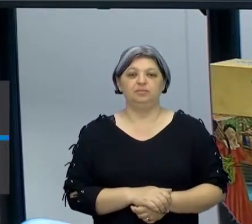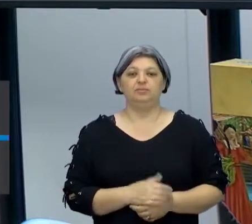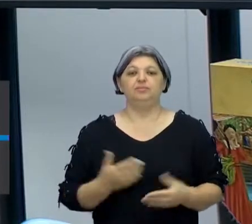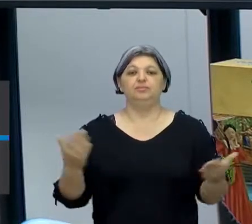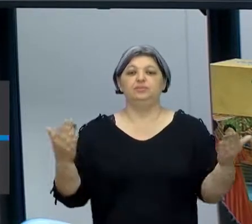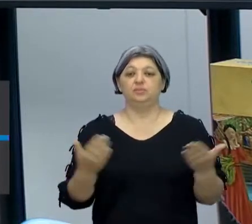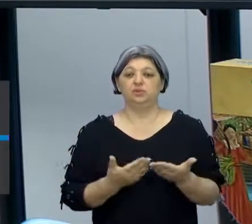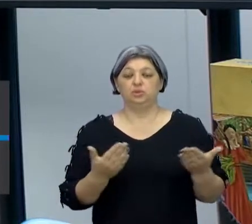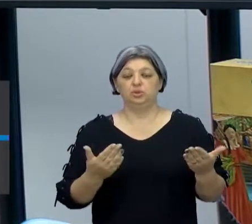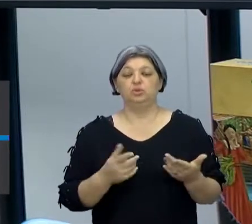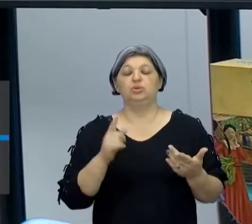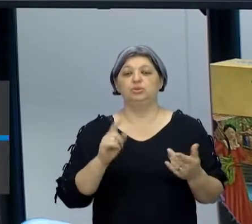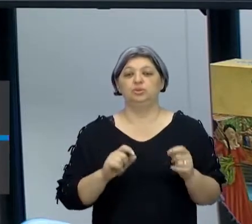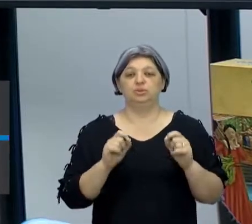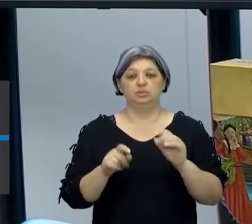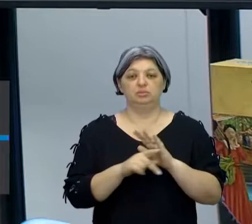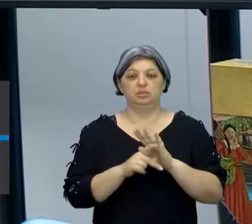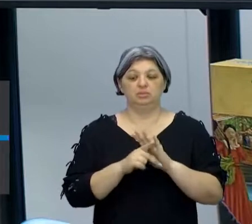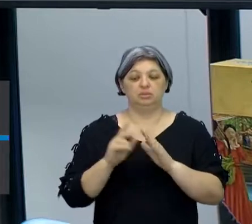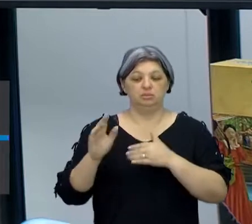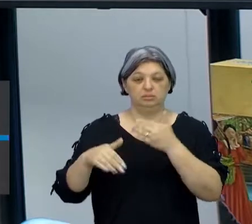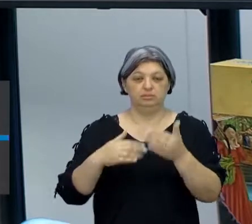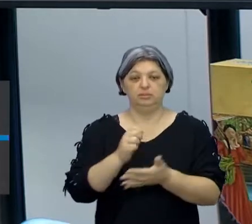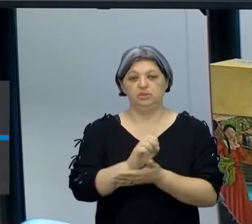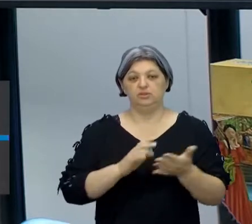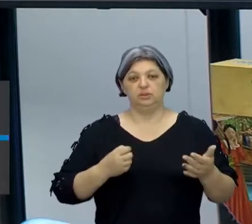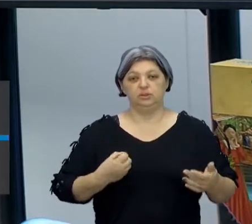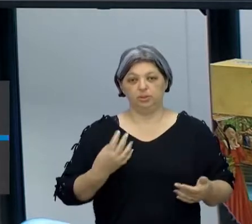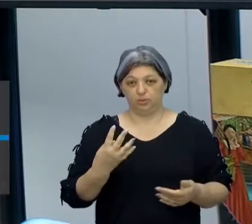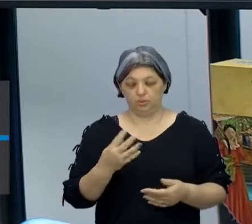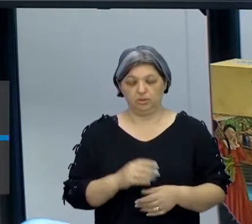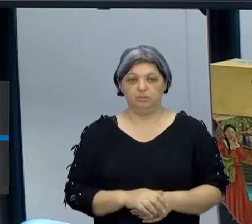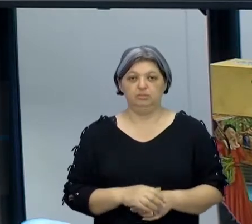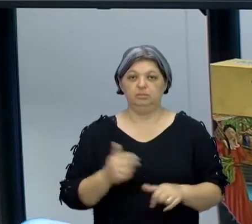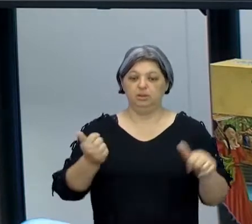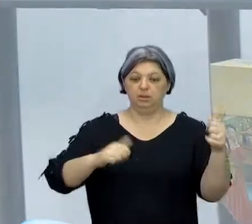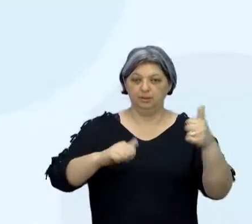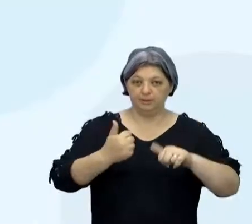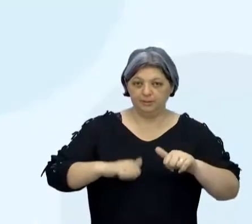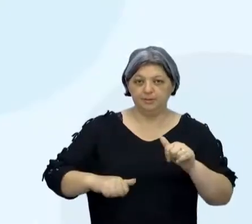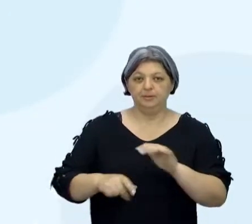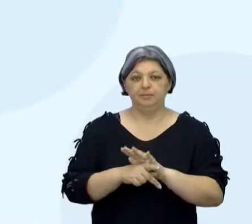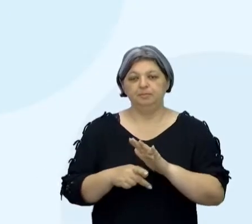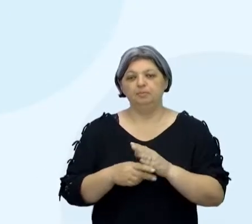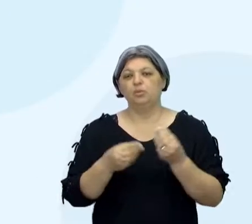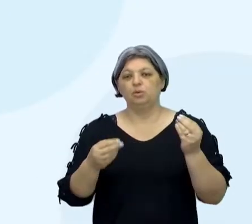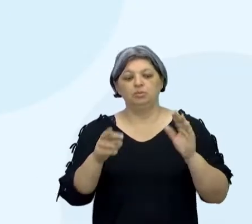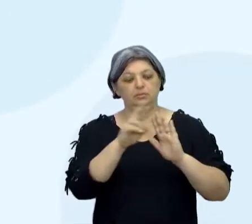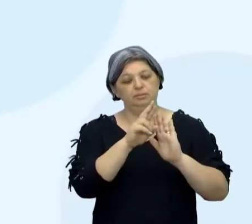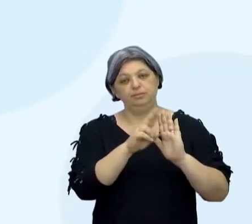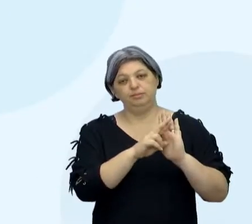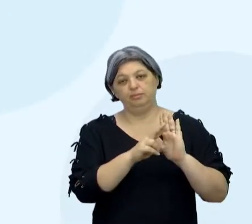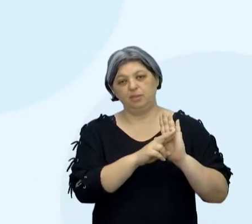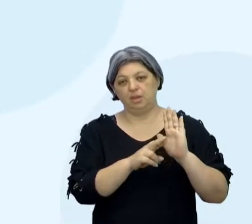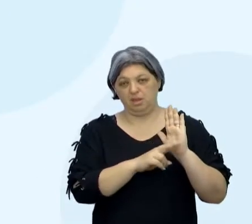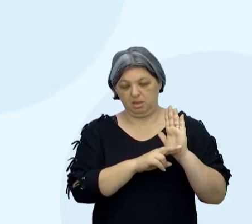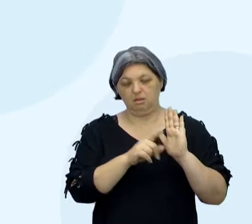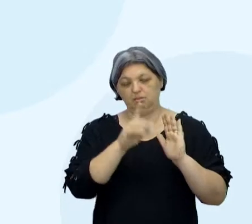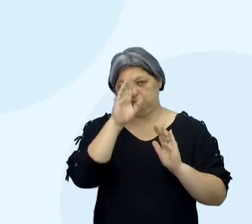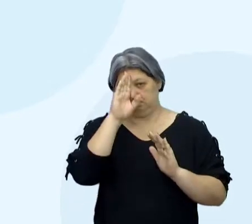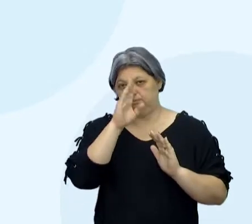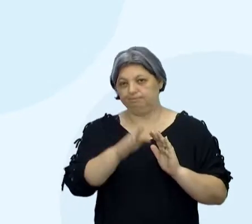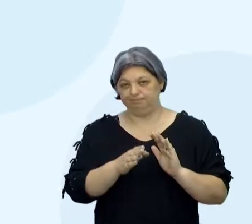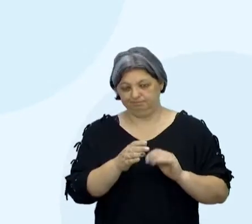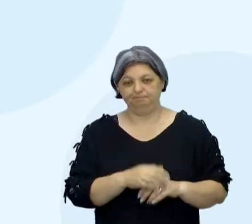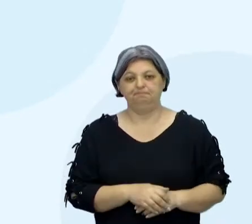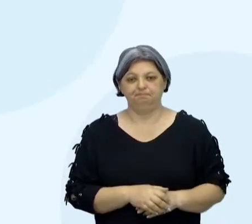dando um passo aqui na atividade 4 para fazer uma análise de manuais de regras, que são elementos fundamentais